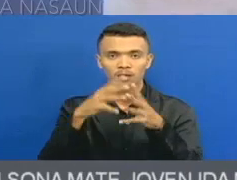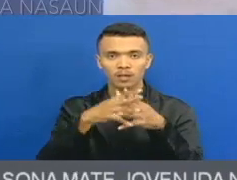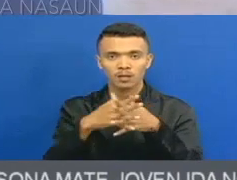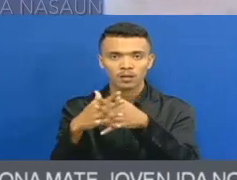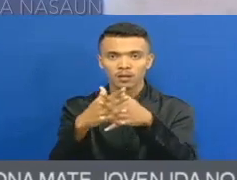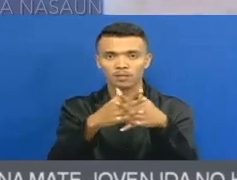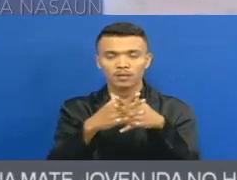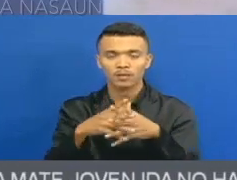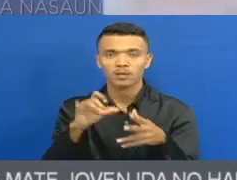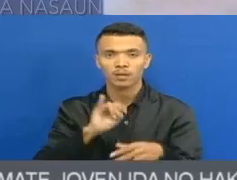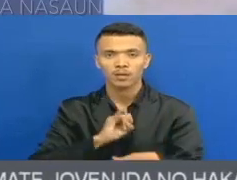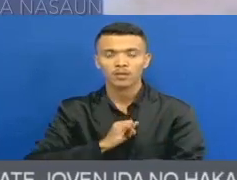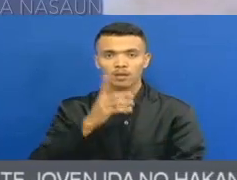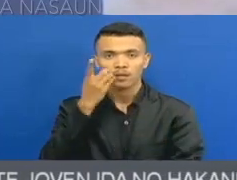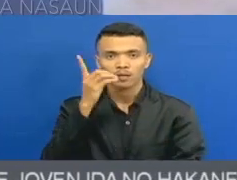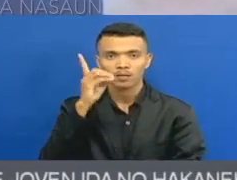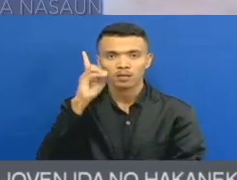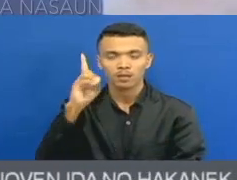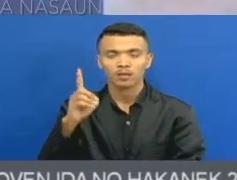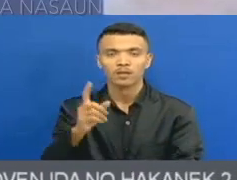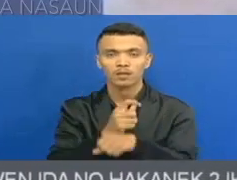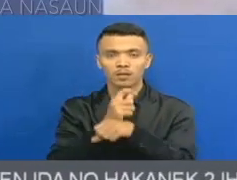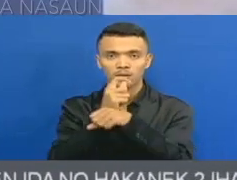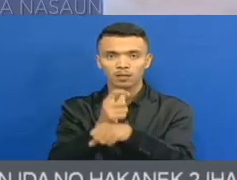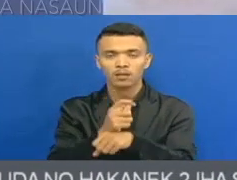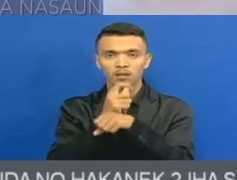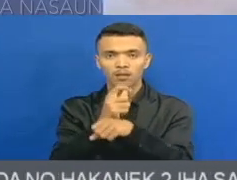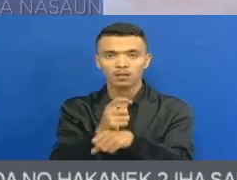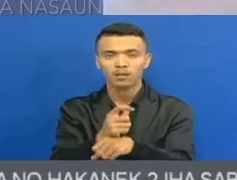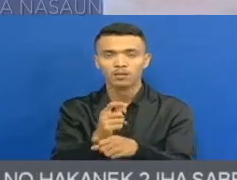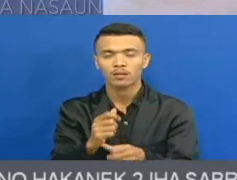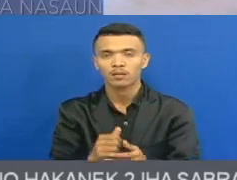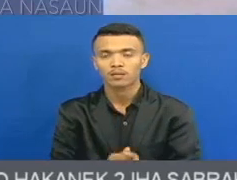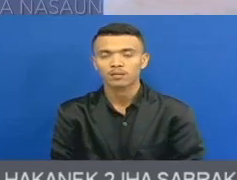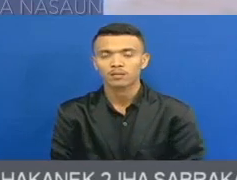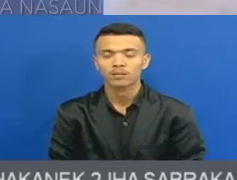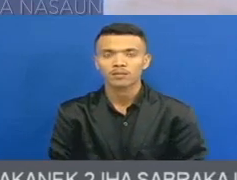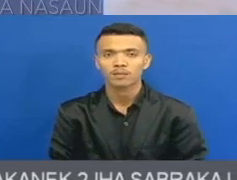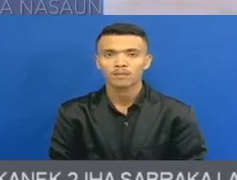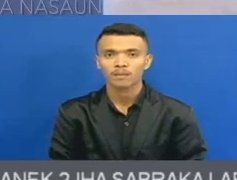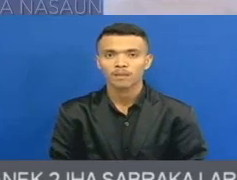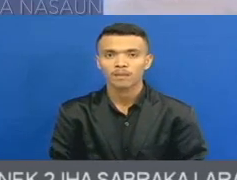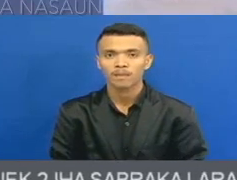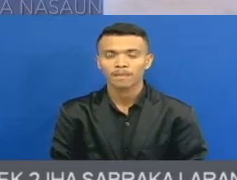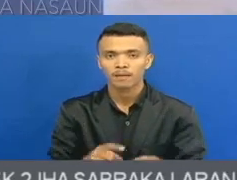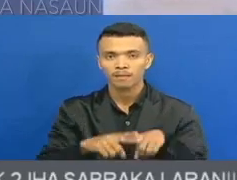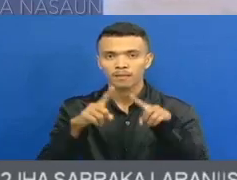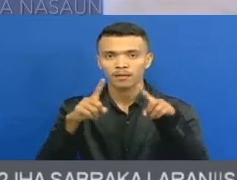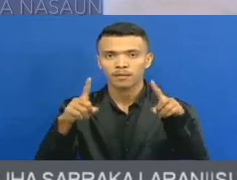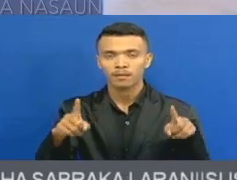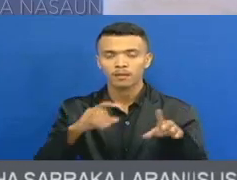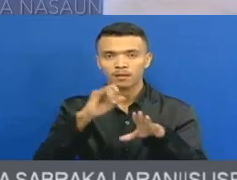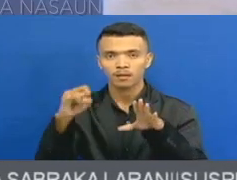Ao declara ao rei Atauru, rei baleno que fira Atauru. Mas o título rei né,